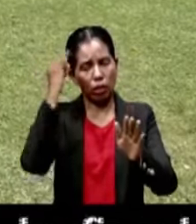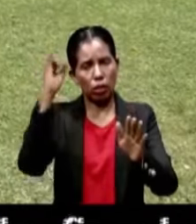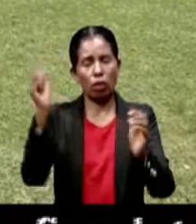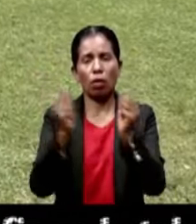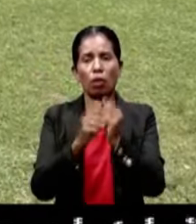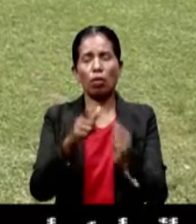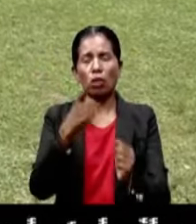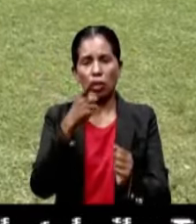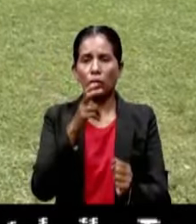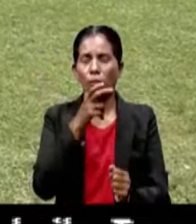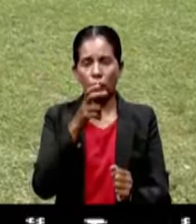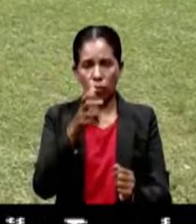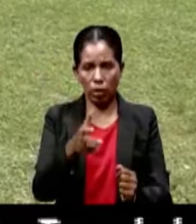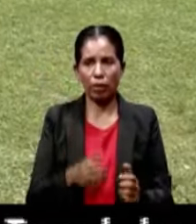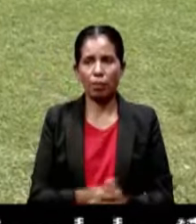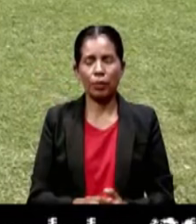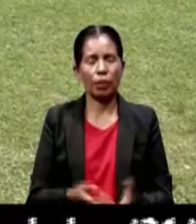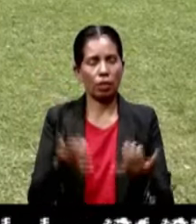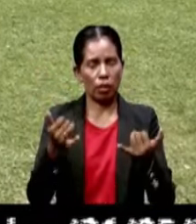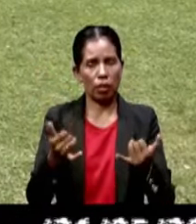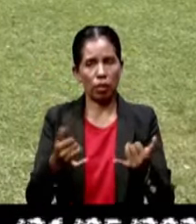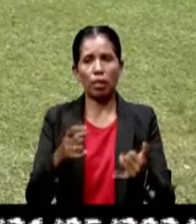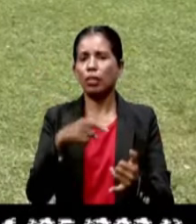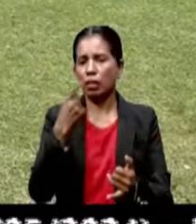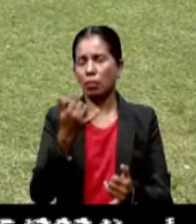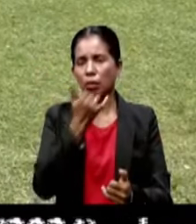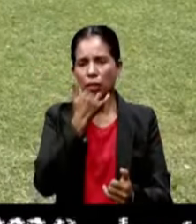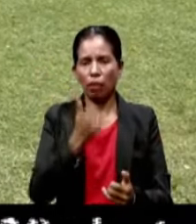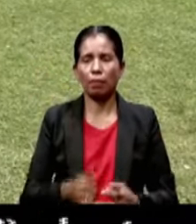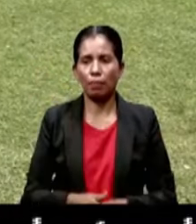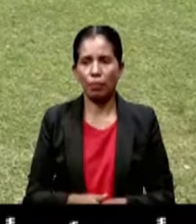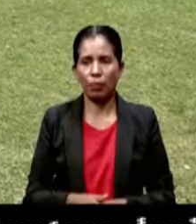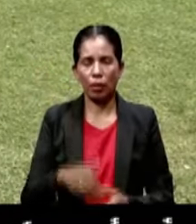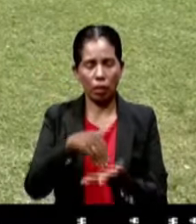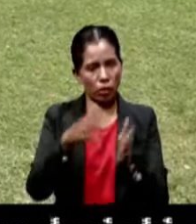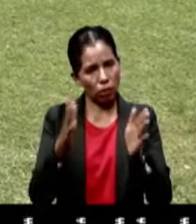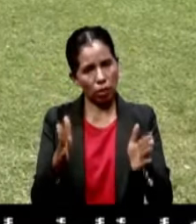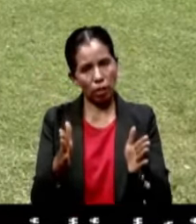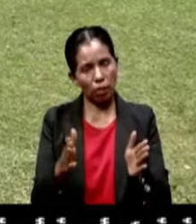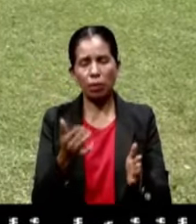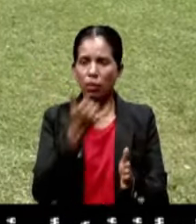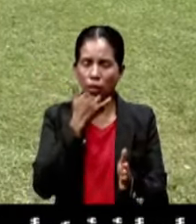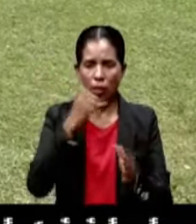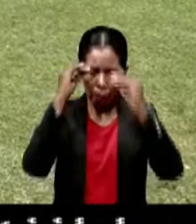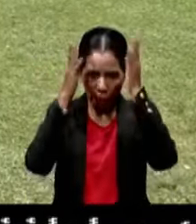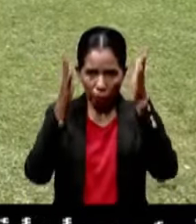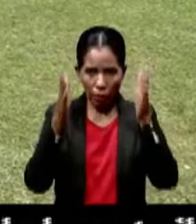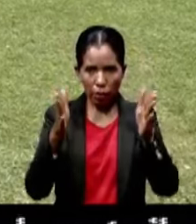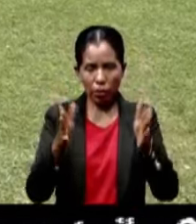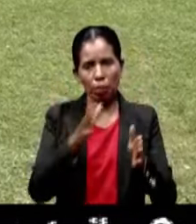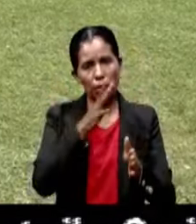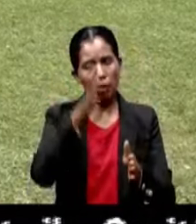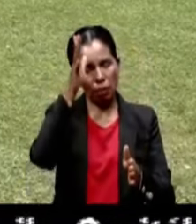língua português, e dane, sem maxala. Estudante, professor,